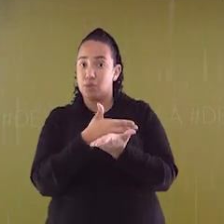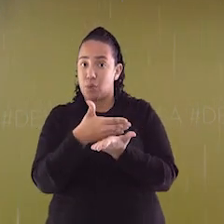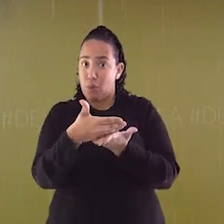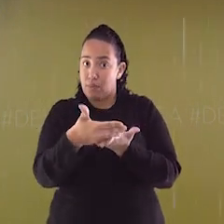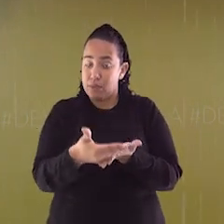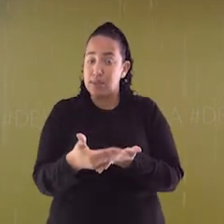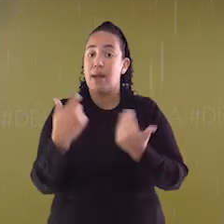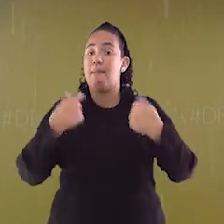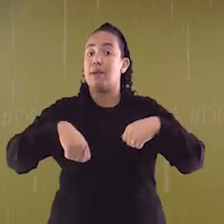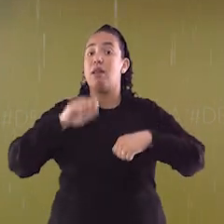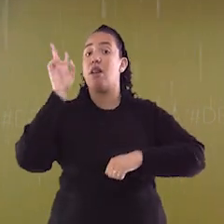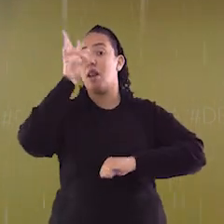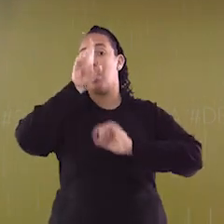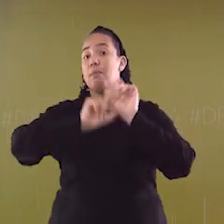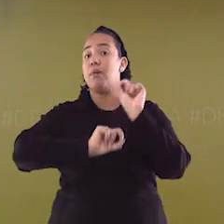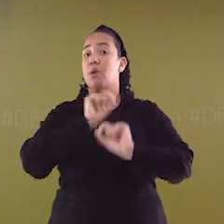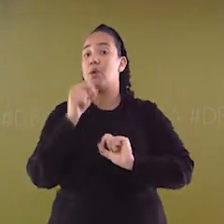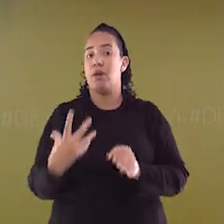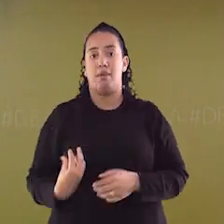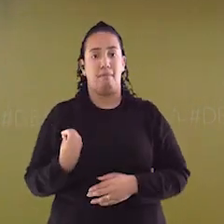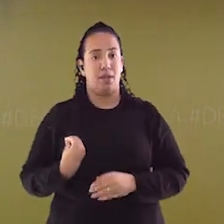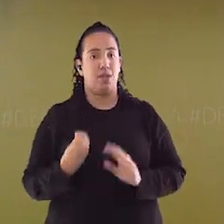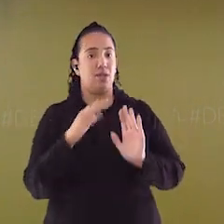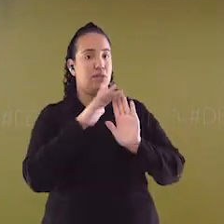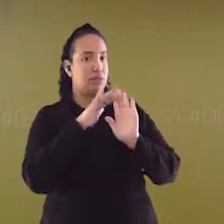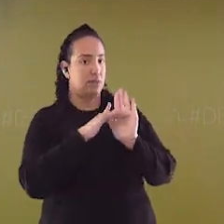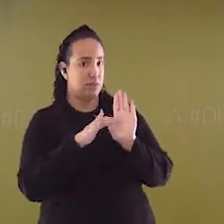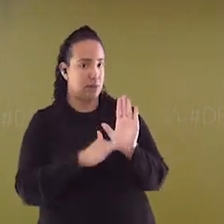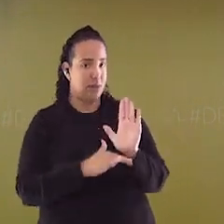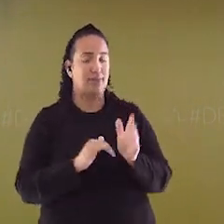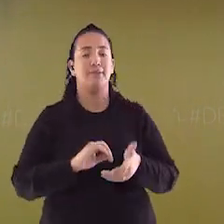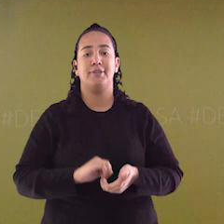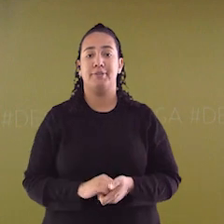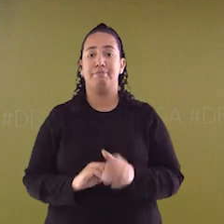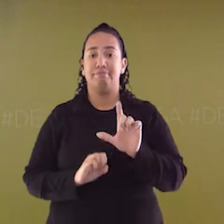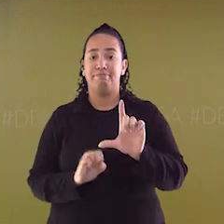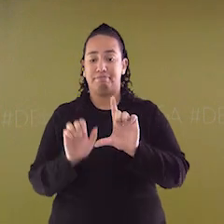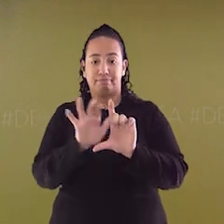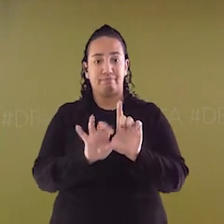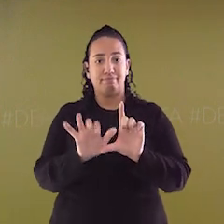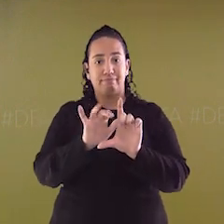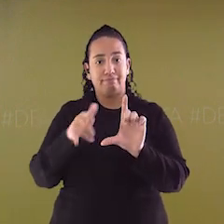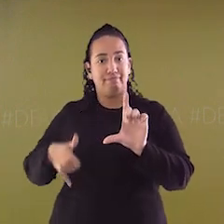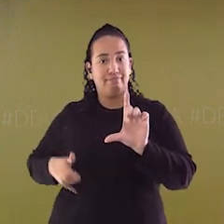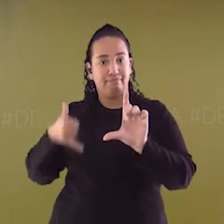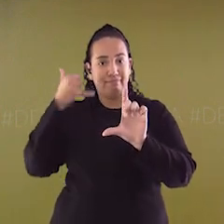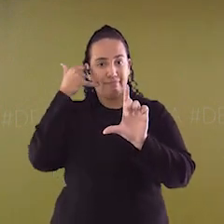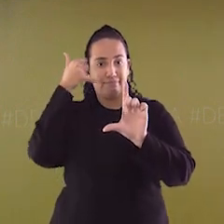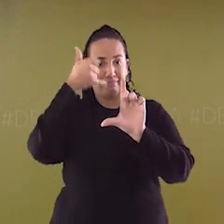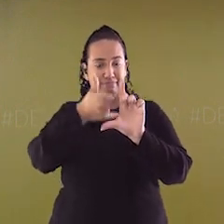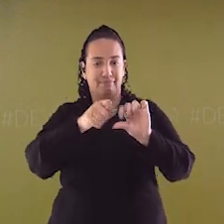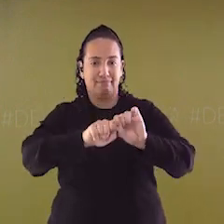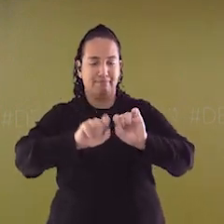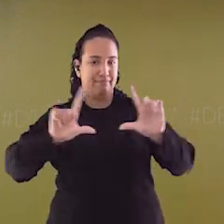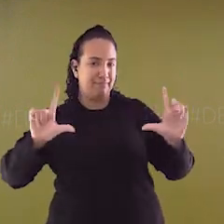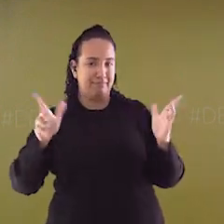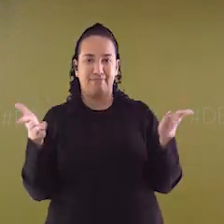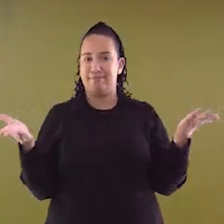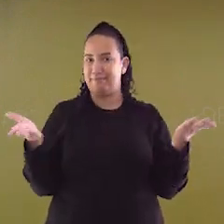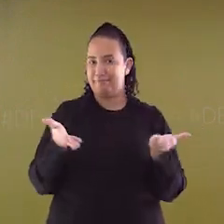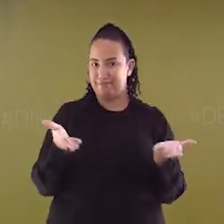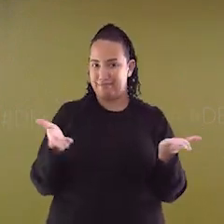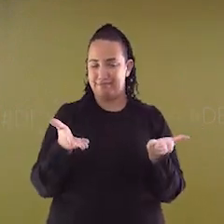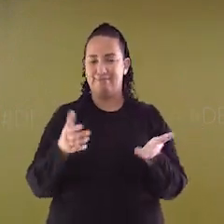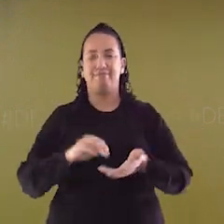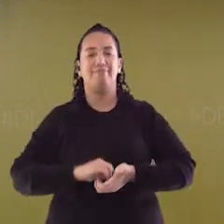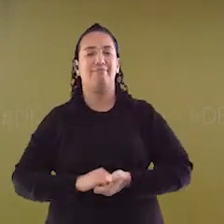aula, não se esqueça da lista de presença. Basta você apontar o seu celular para o QR Code que está aí na sua tela e marcar